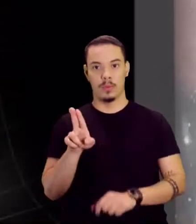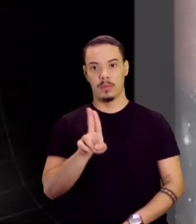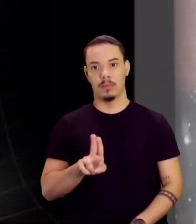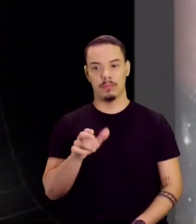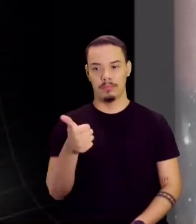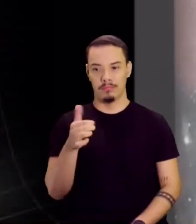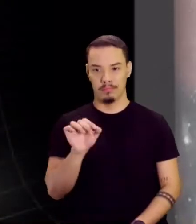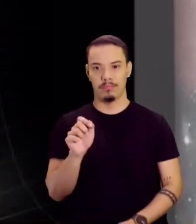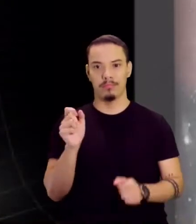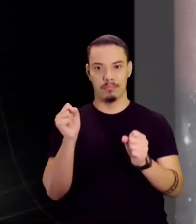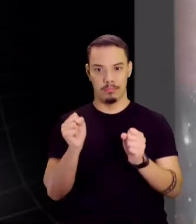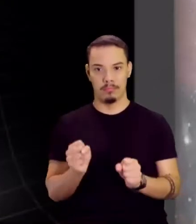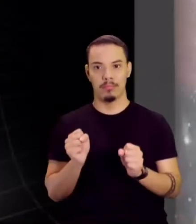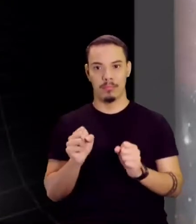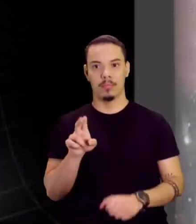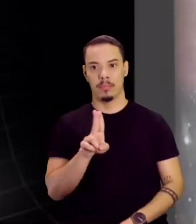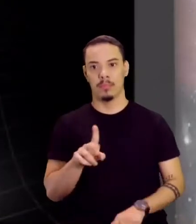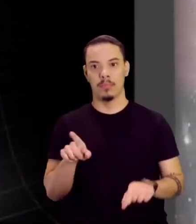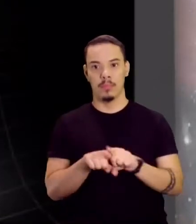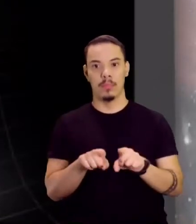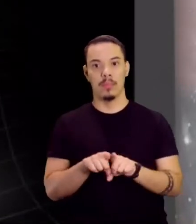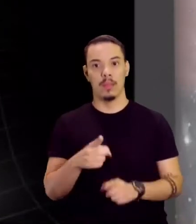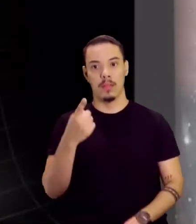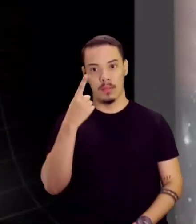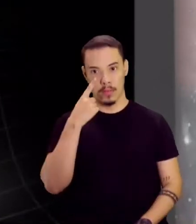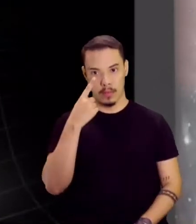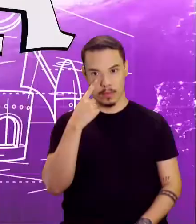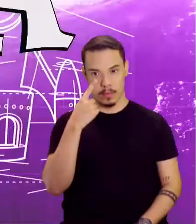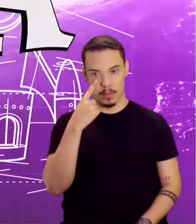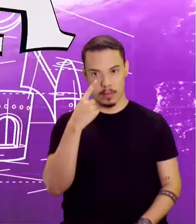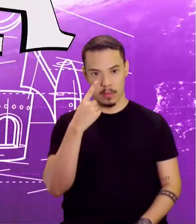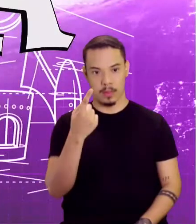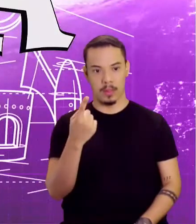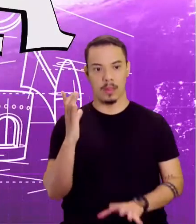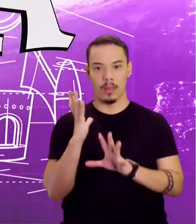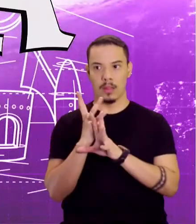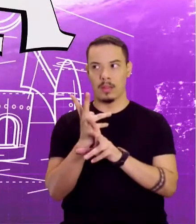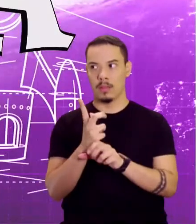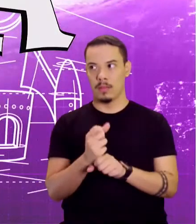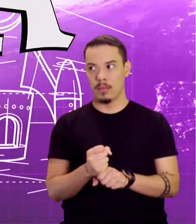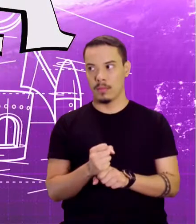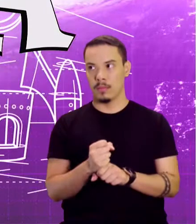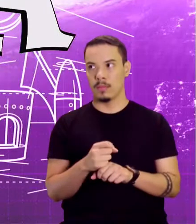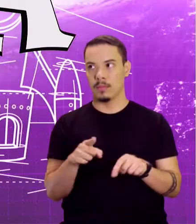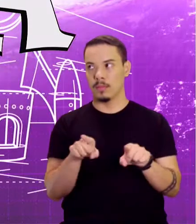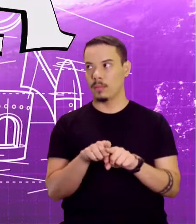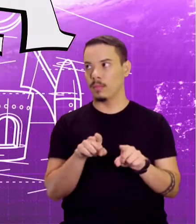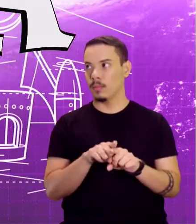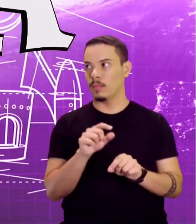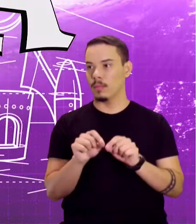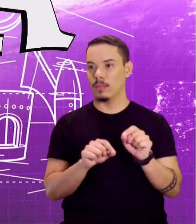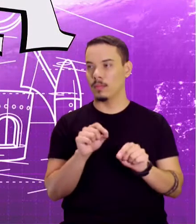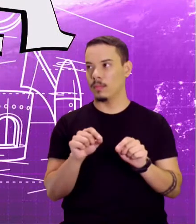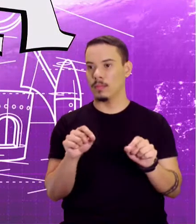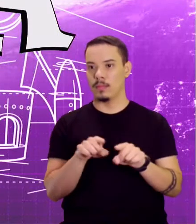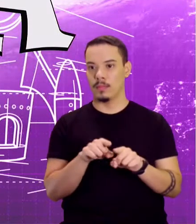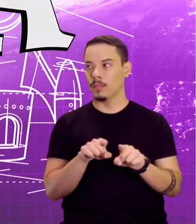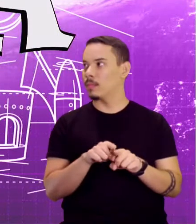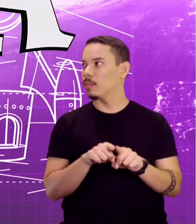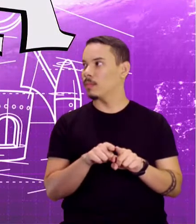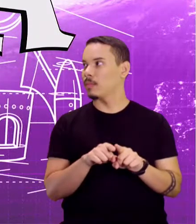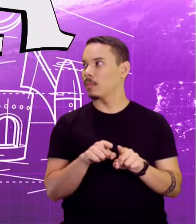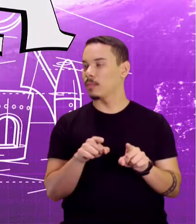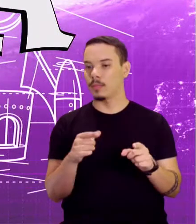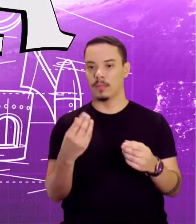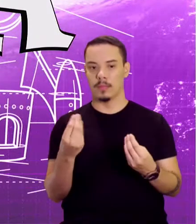10, podemos Exatamente. sim. E vamos ver, pessoal, então, se liga ali na nossa revisão. Então, na nossa revisão de hoje, nós